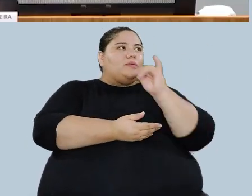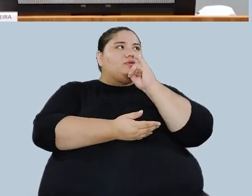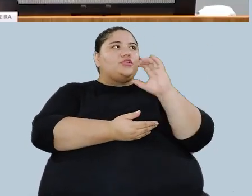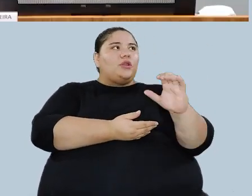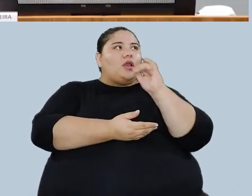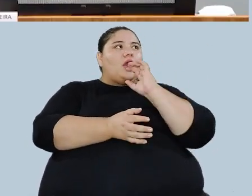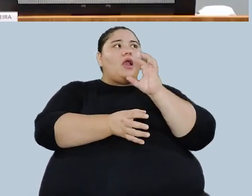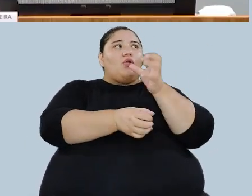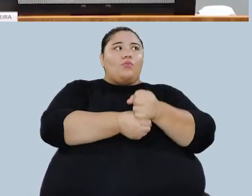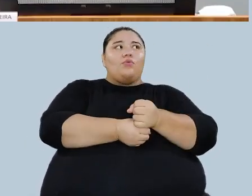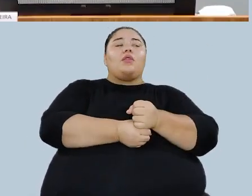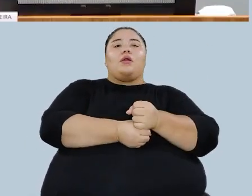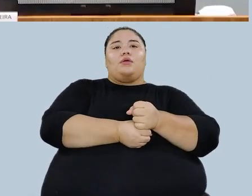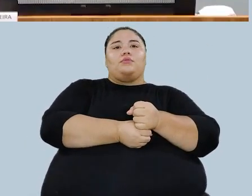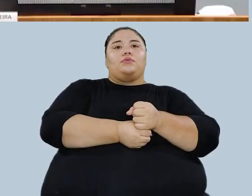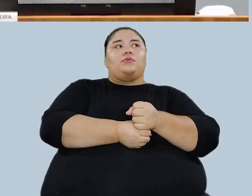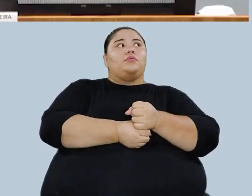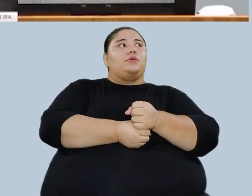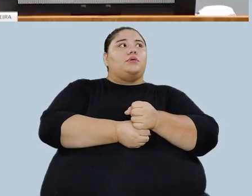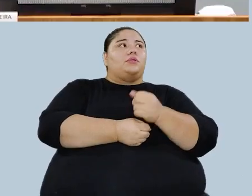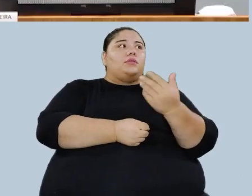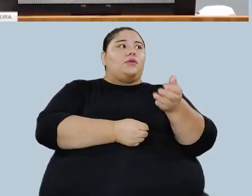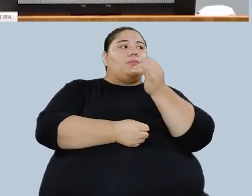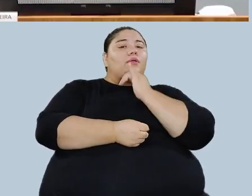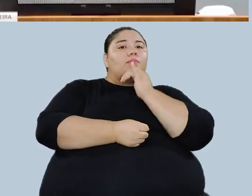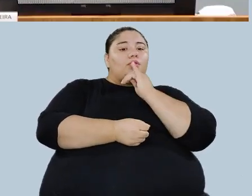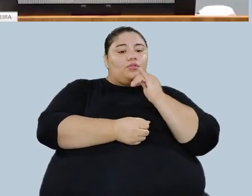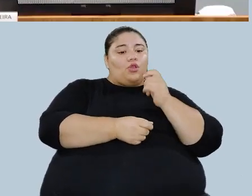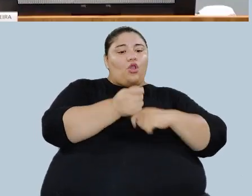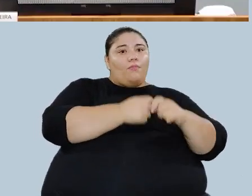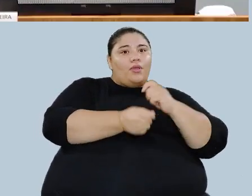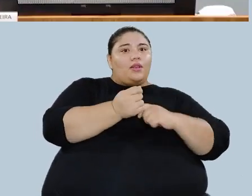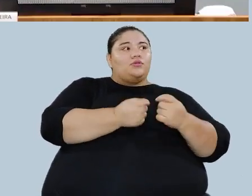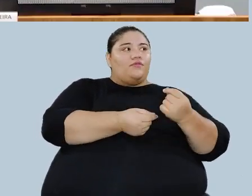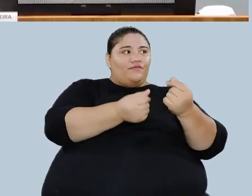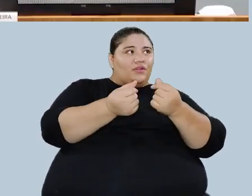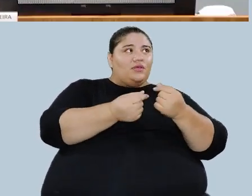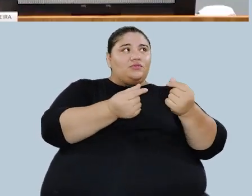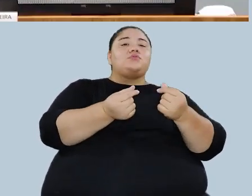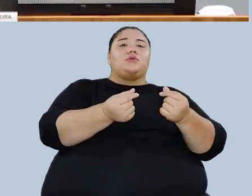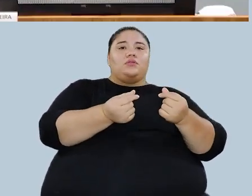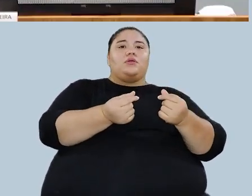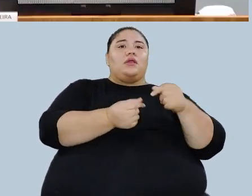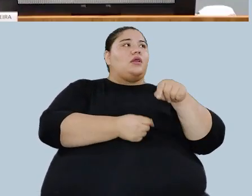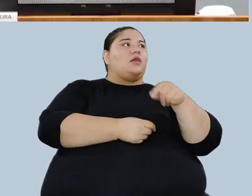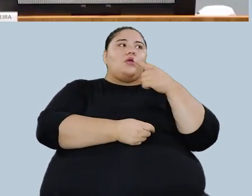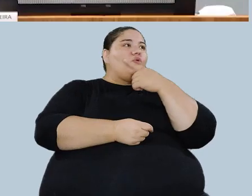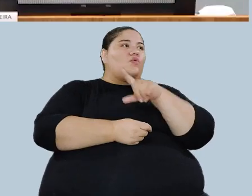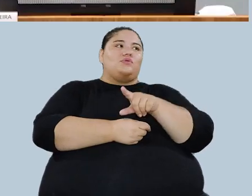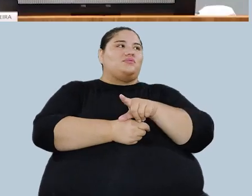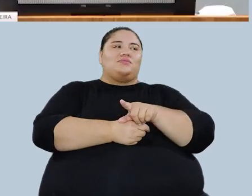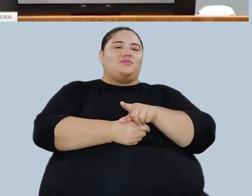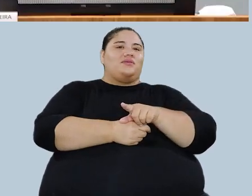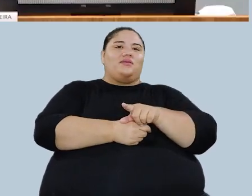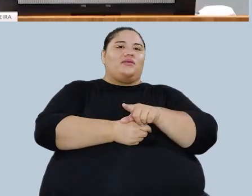lá, acumulados. Então, nas operações financeiras, eles não vão conseguir